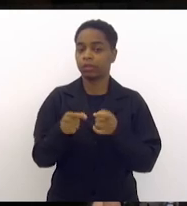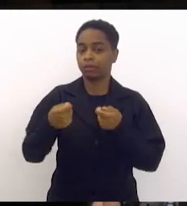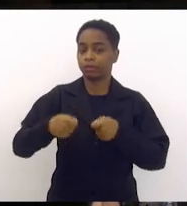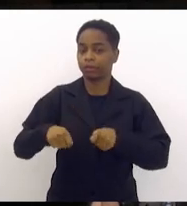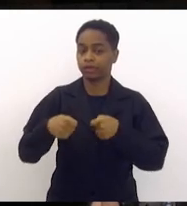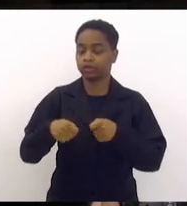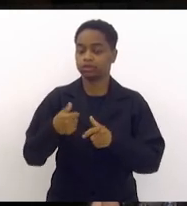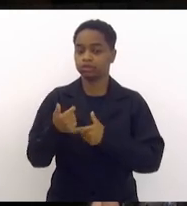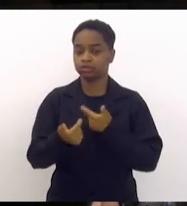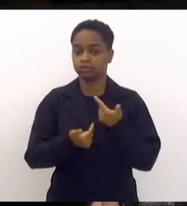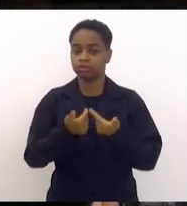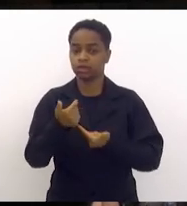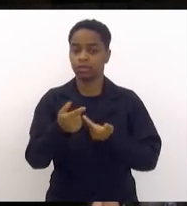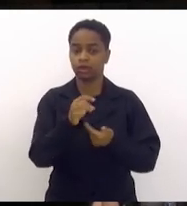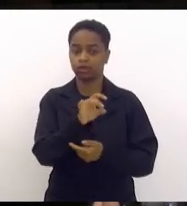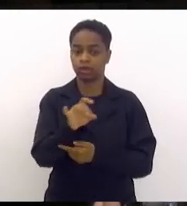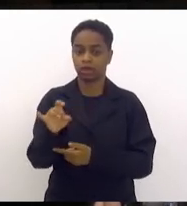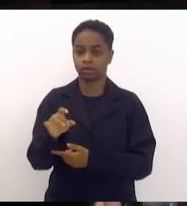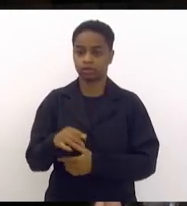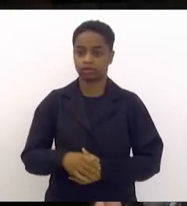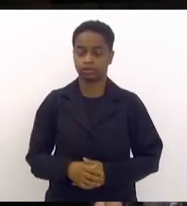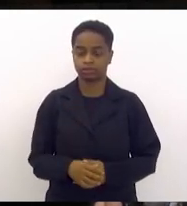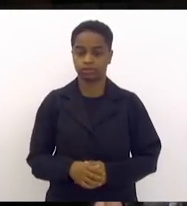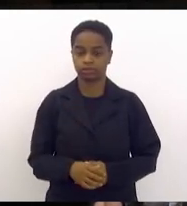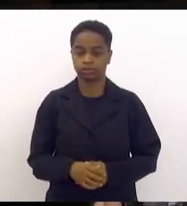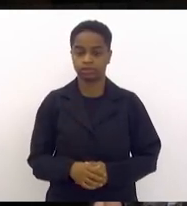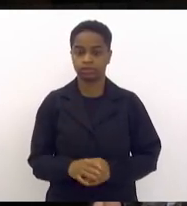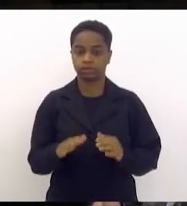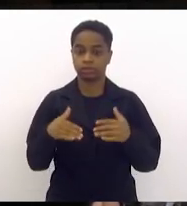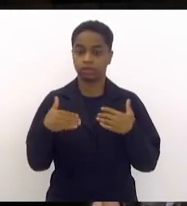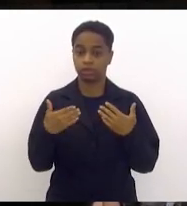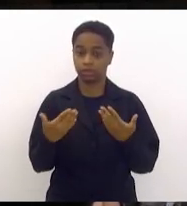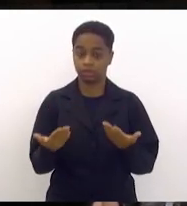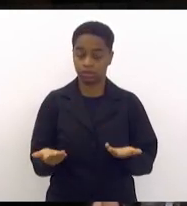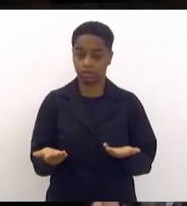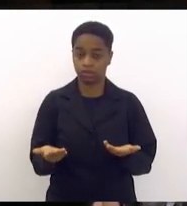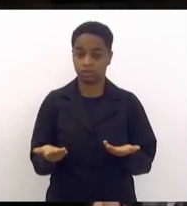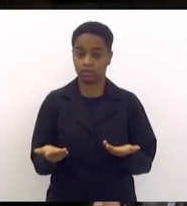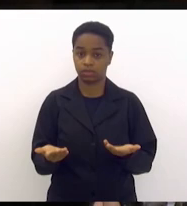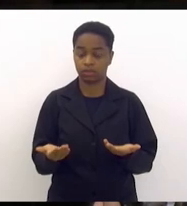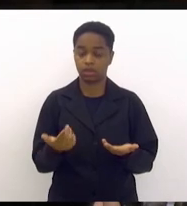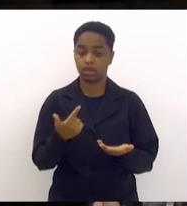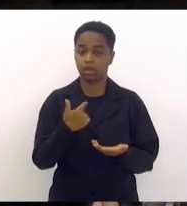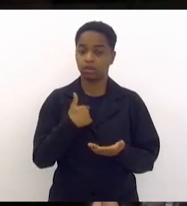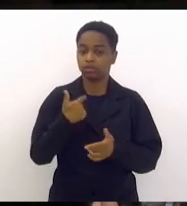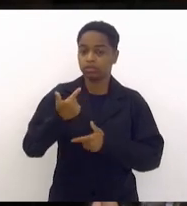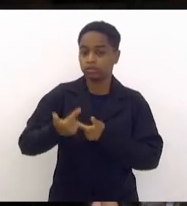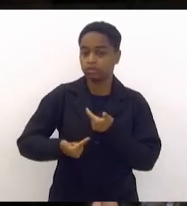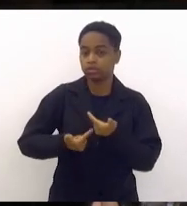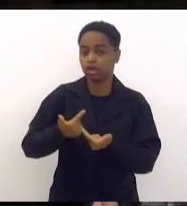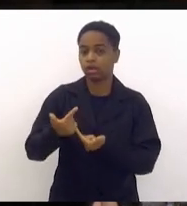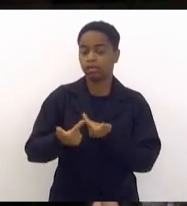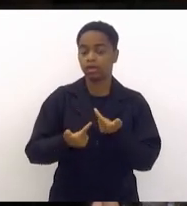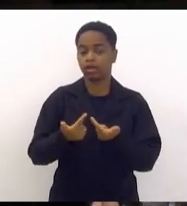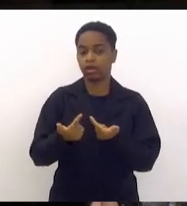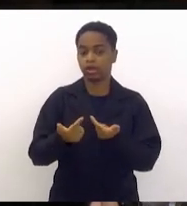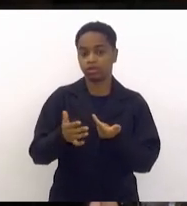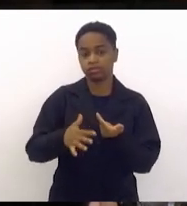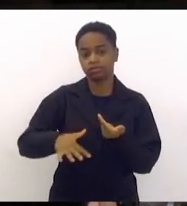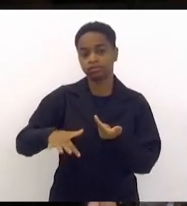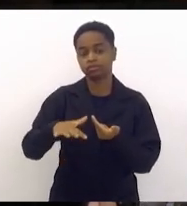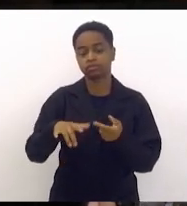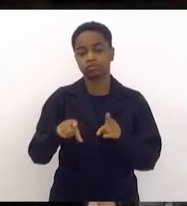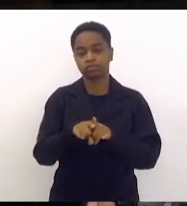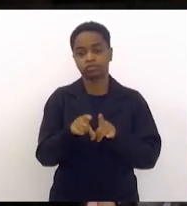de do trabalho de cada um de nós então portanto eu venho trabalhando nesse sentido aqui como